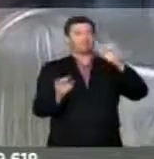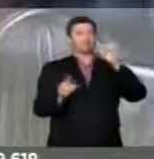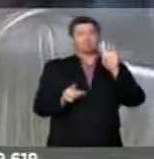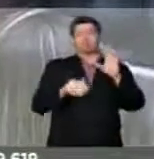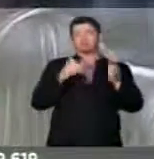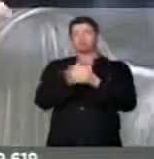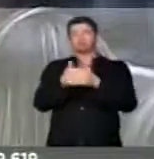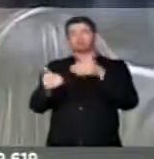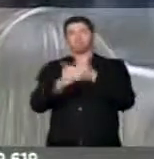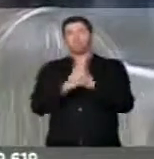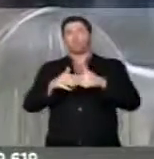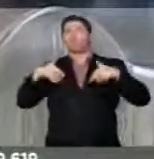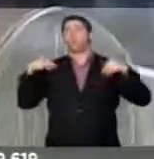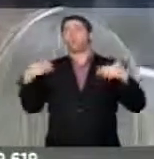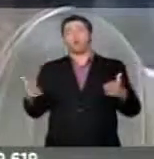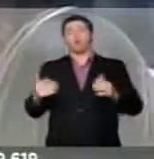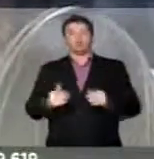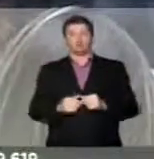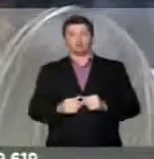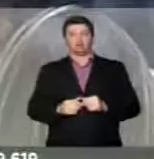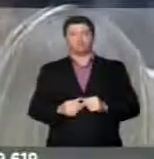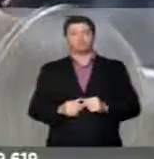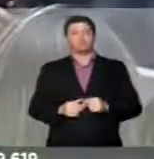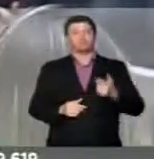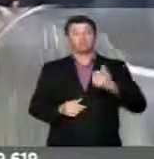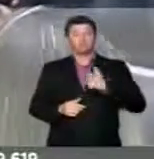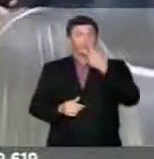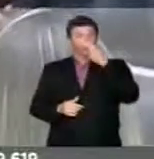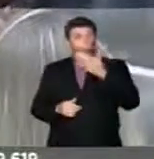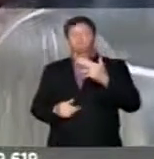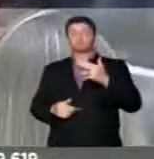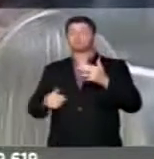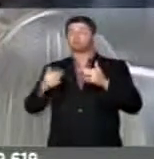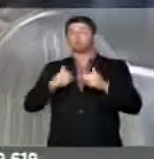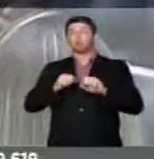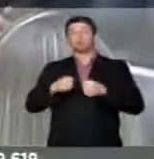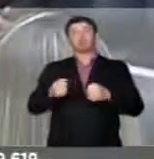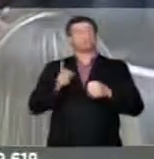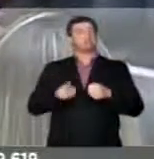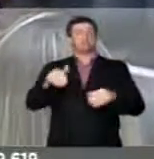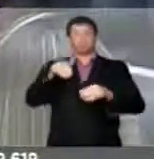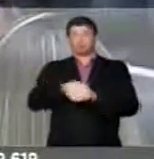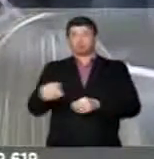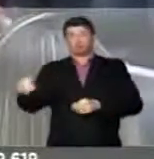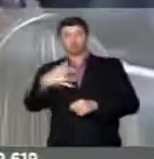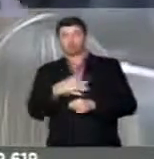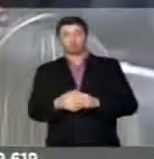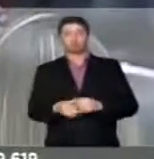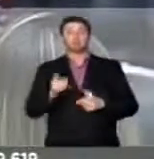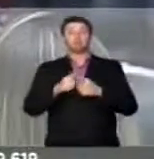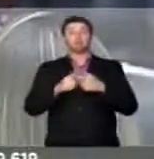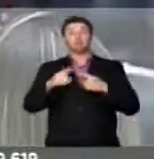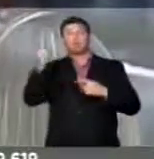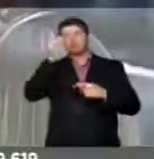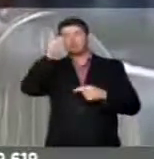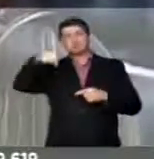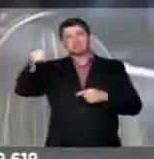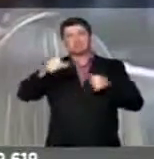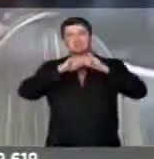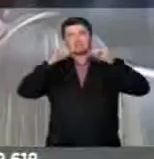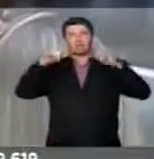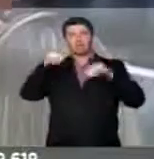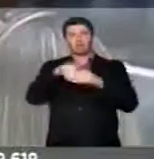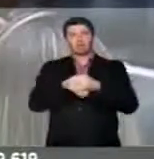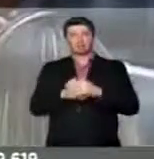PSDB ou de qualquer outro partido. Eu entendo e sempre defendi novas eleições, porque houve mentira sim na campanha